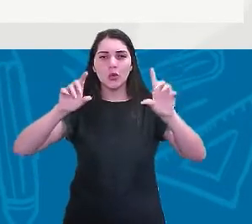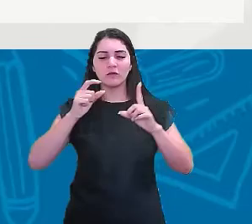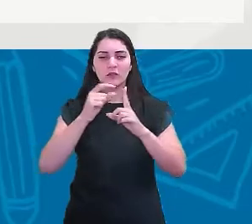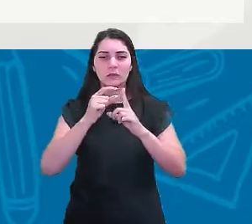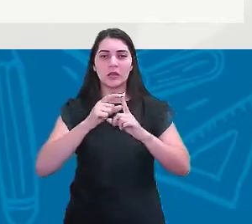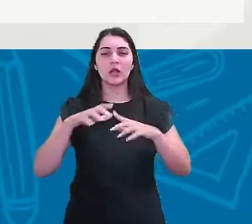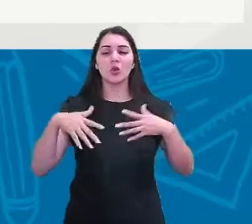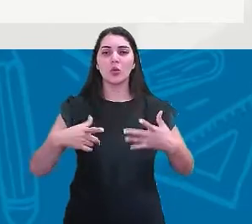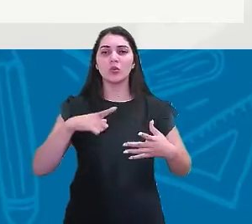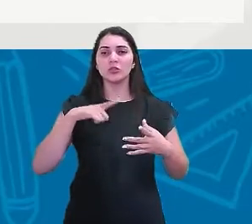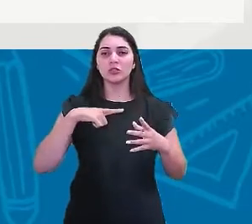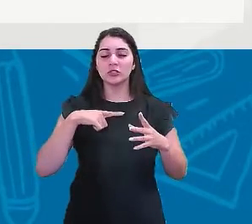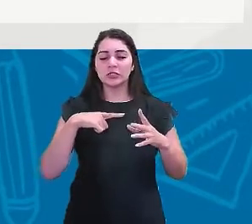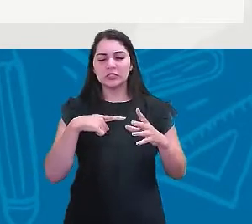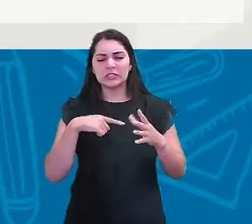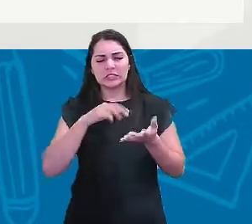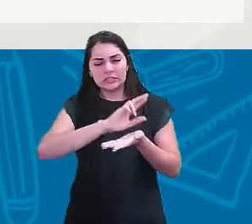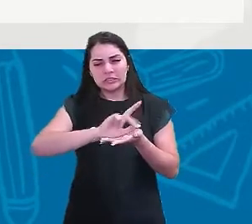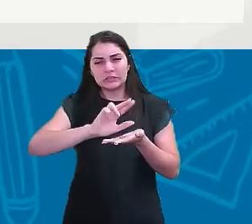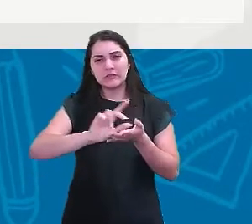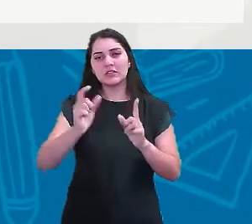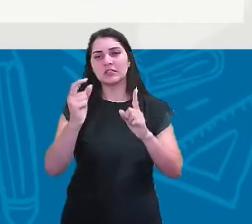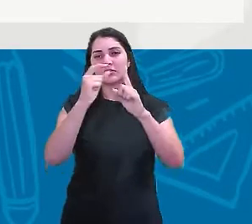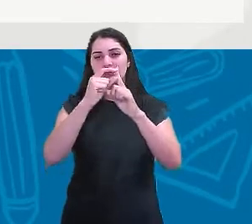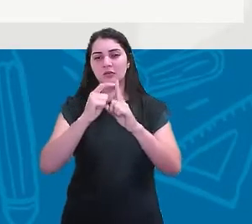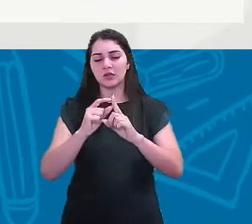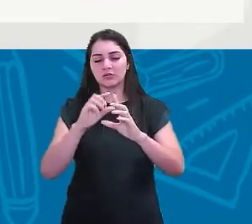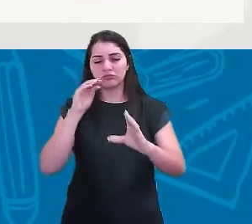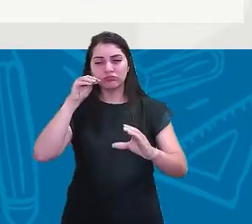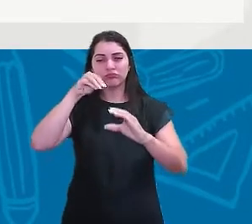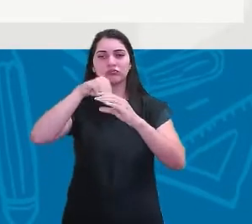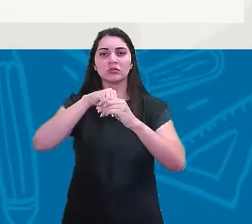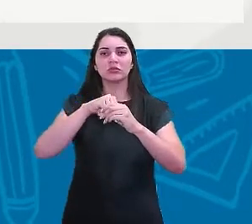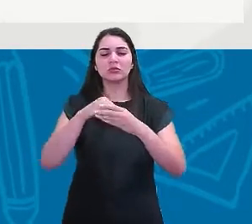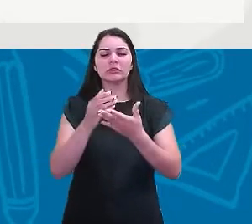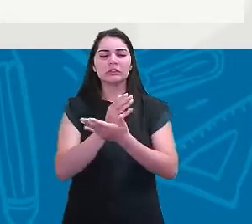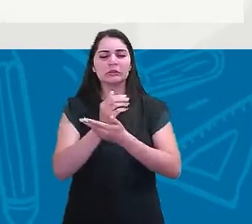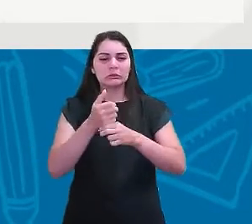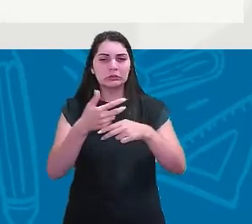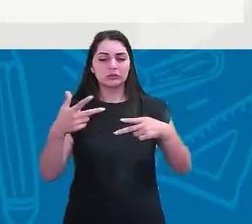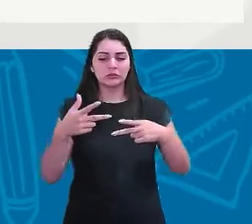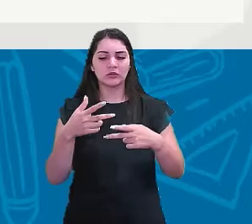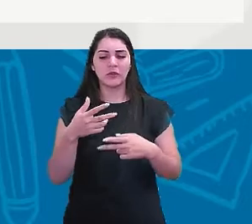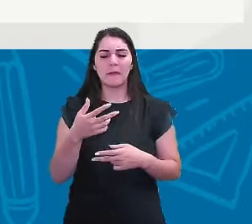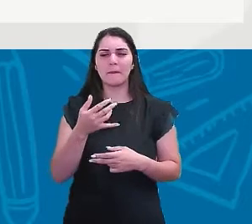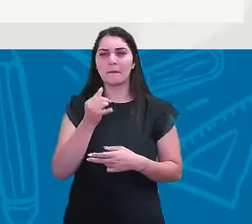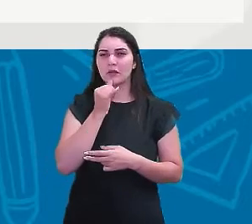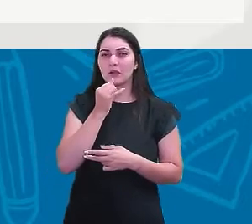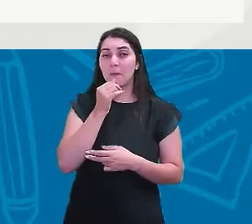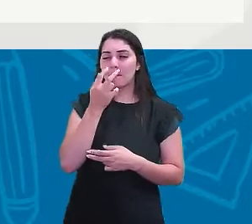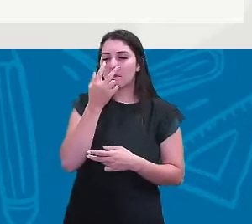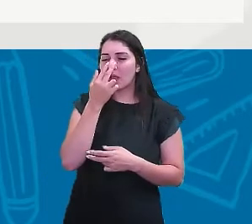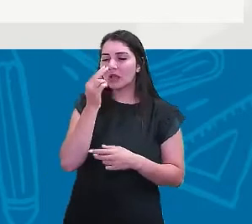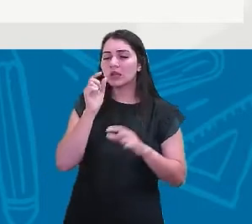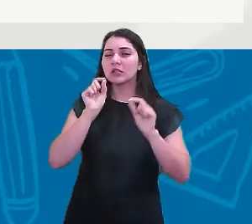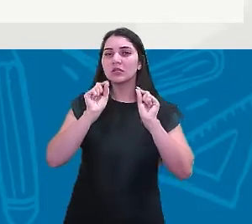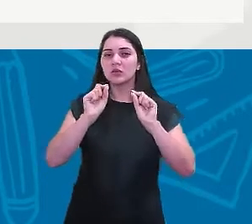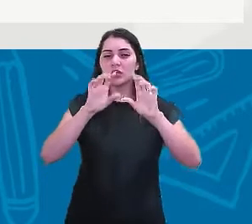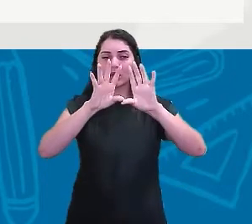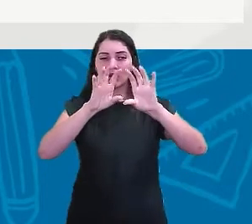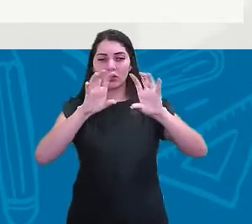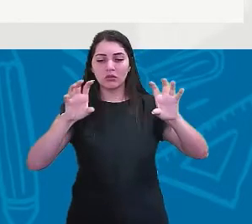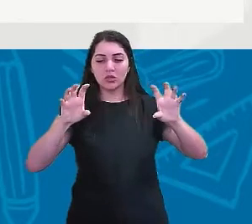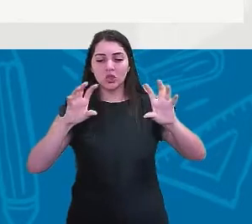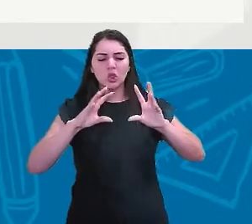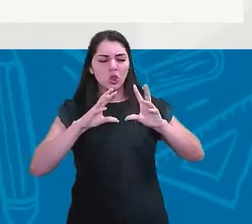palavras jogadas dentro de um armado. No caso, aqui parece ser uma nuvenzinha mesmo. E todas